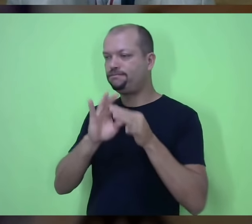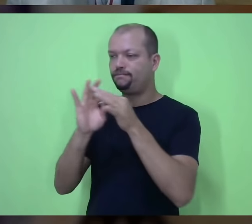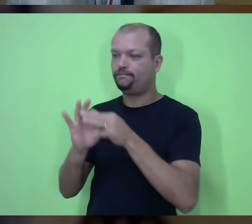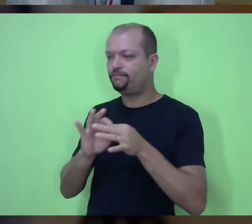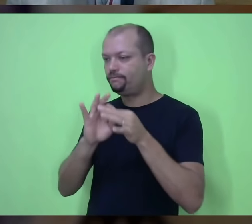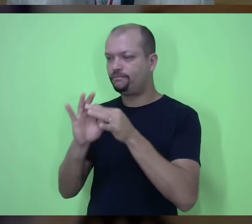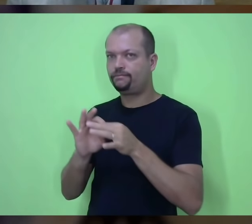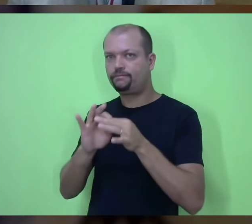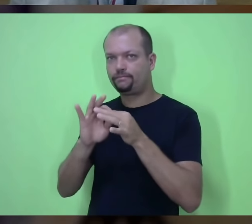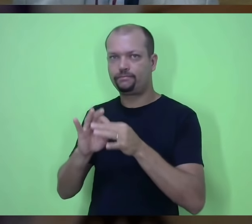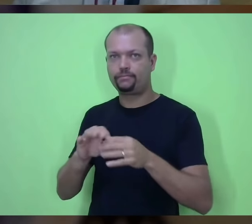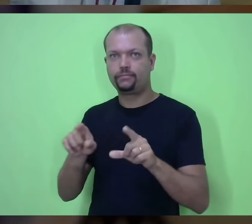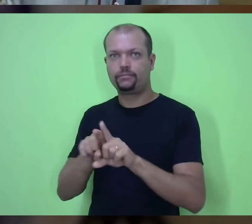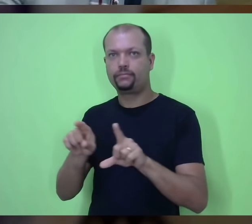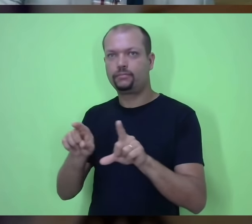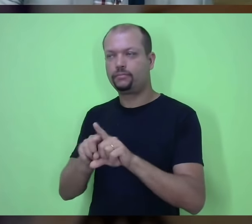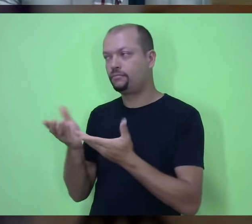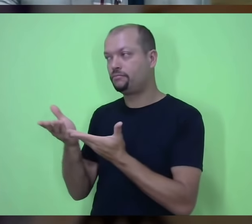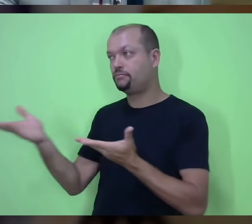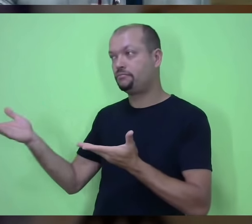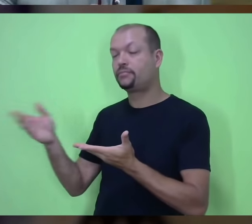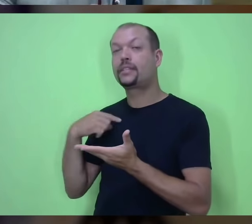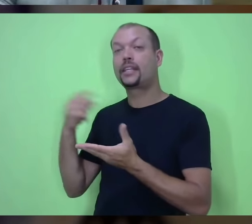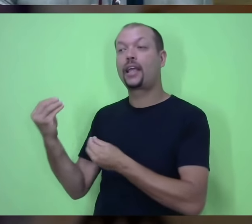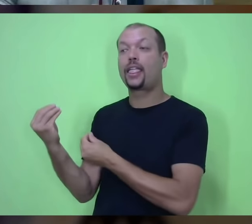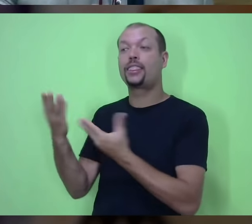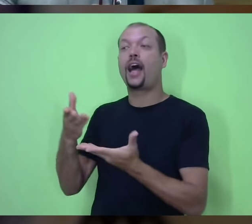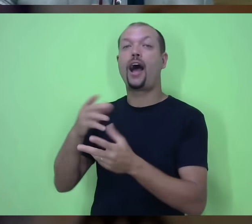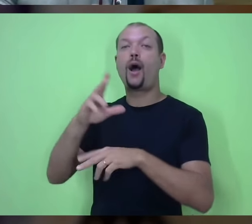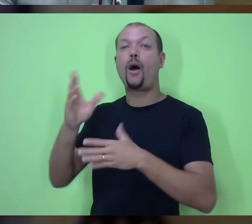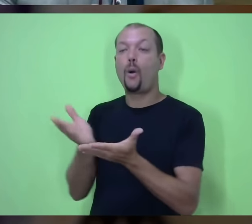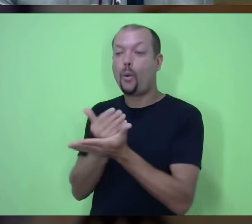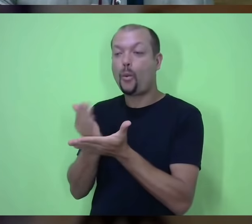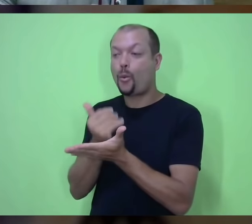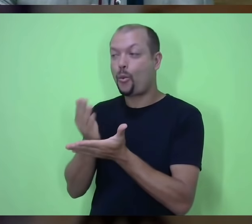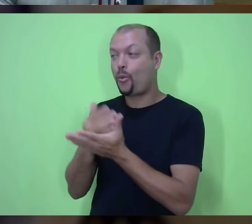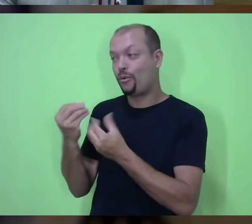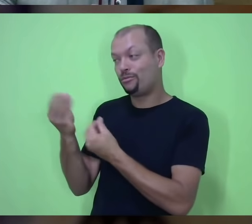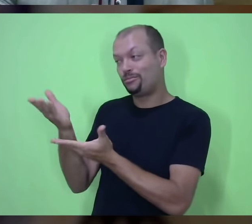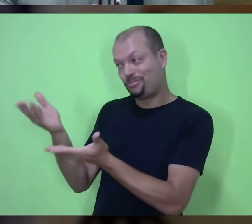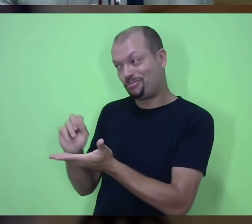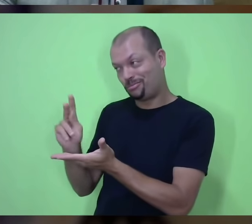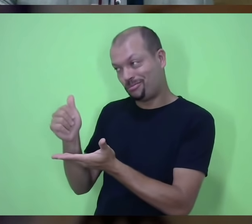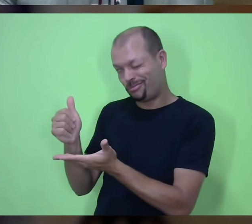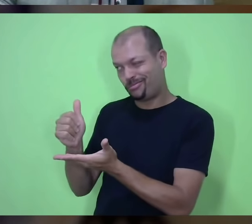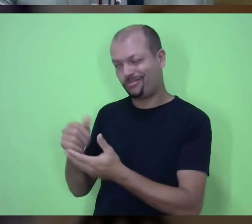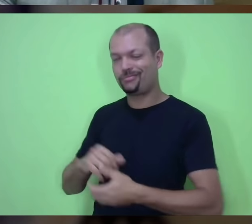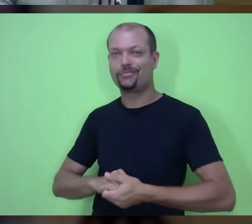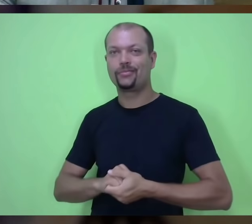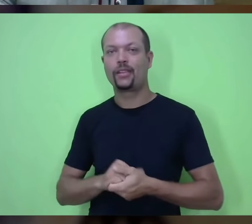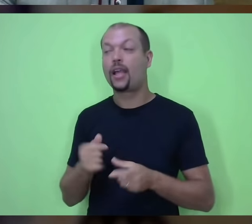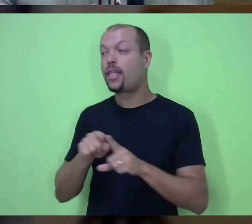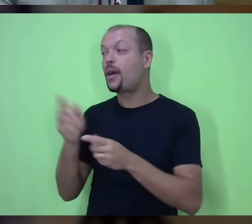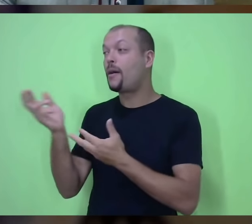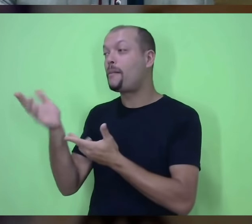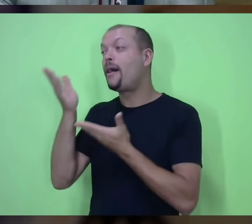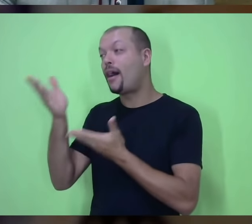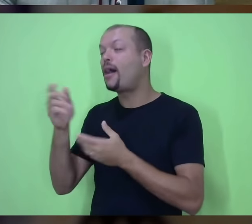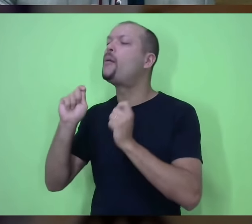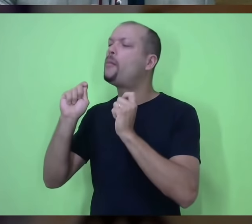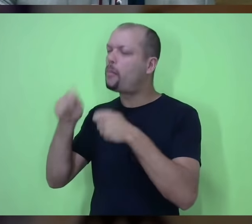com a livraria digital livro7.com, que é quem está presenteando aí esse livro para vocês, tá bom? Então você,